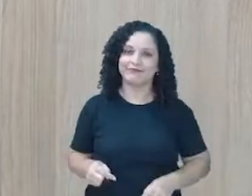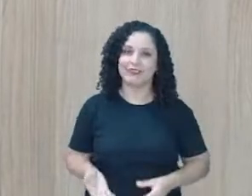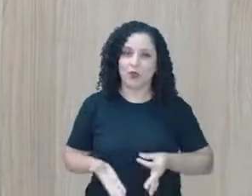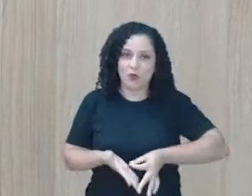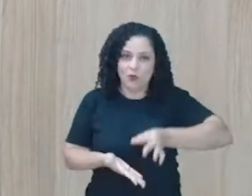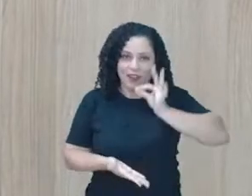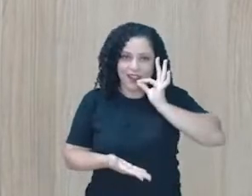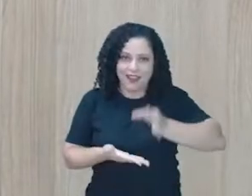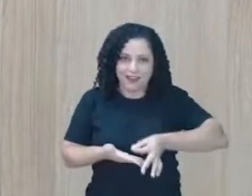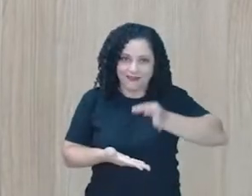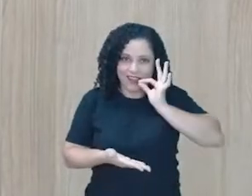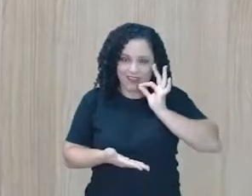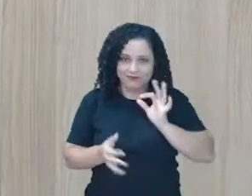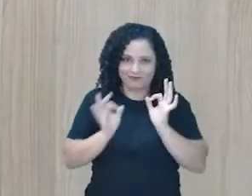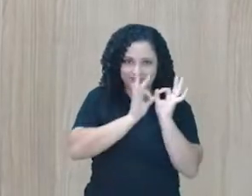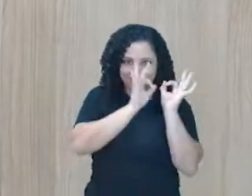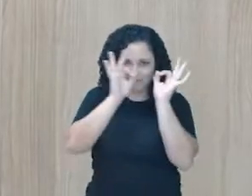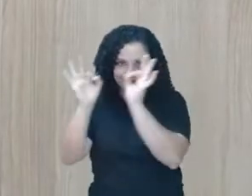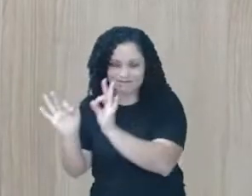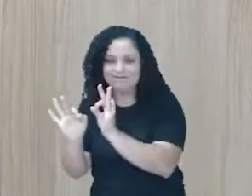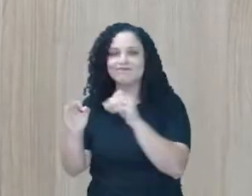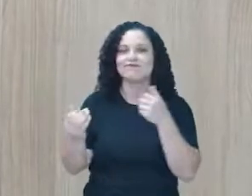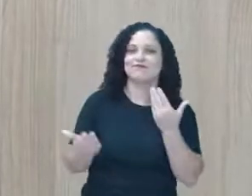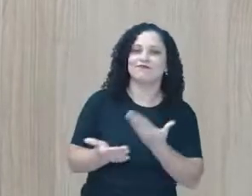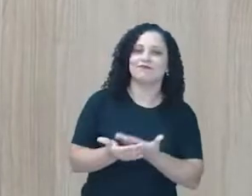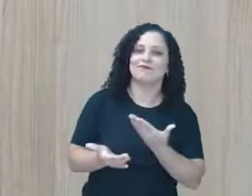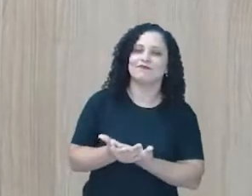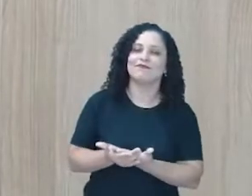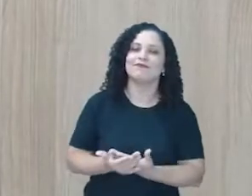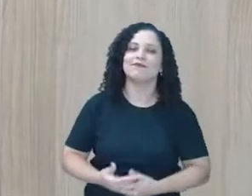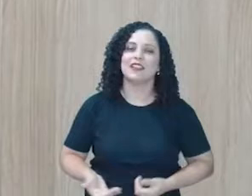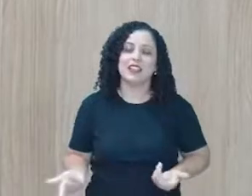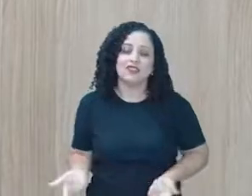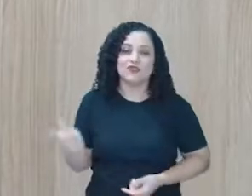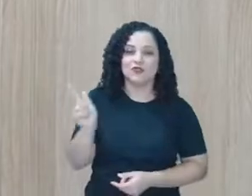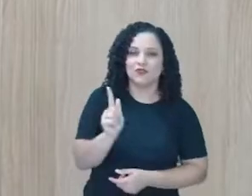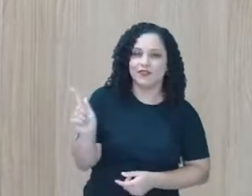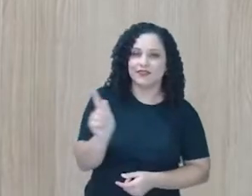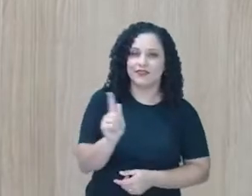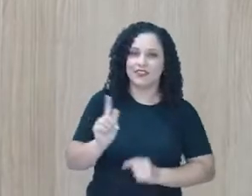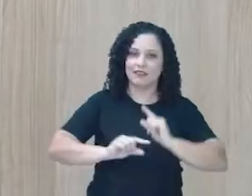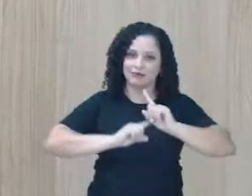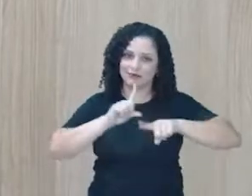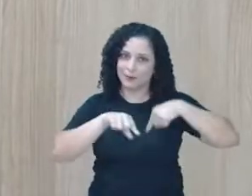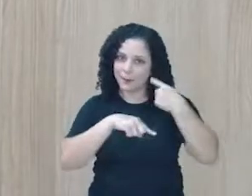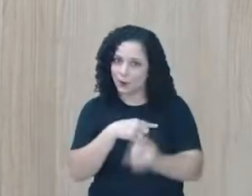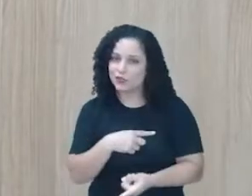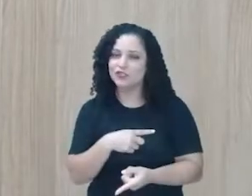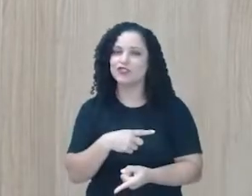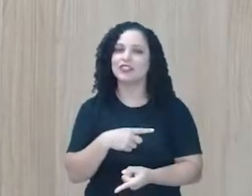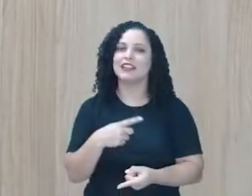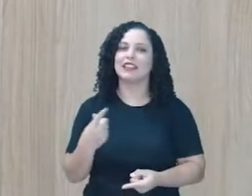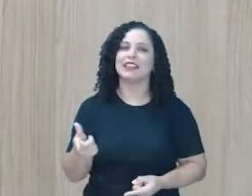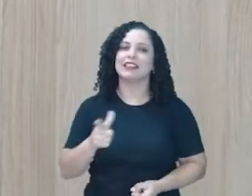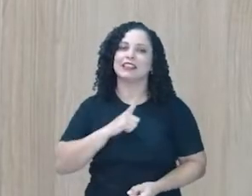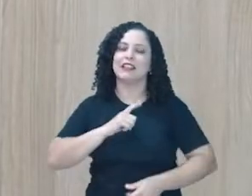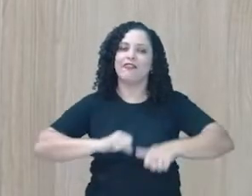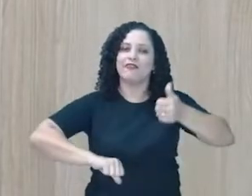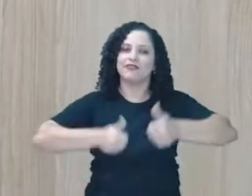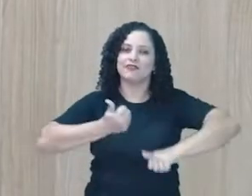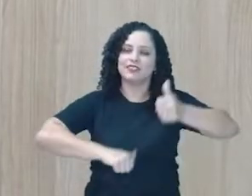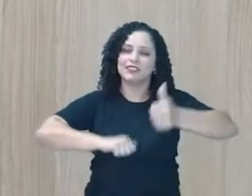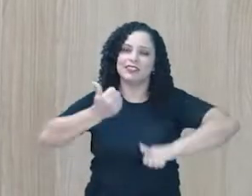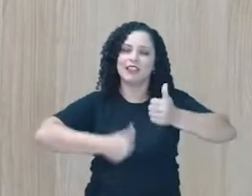cafezinho para assistir a aula de hoje. A gente vai ter o momento da aula de geografia e já a gente vai analisar